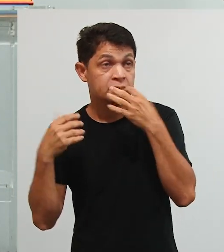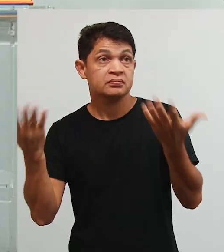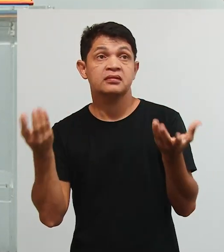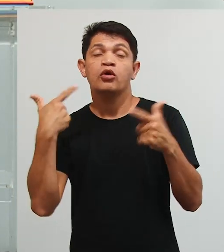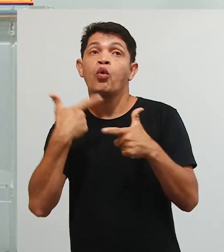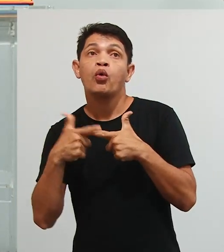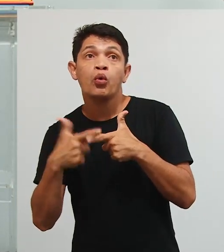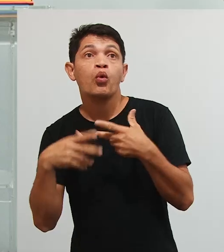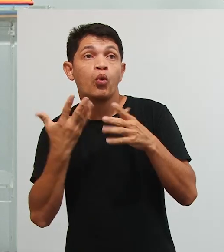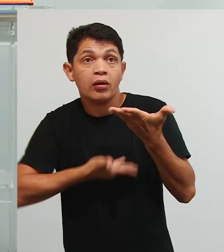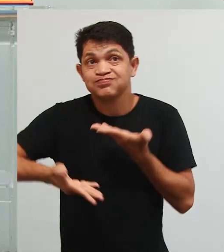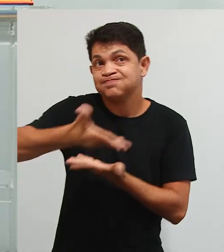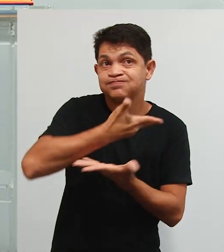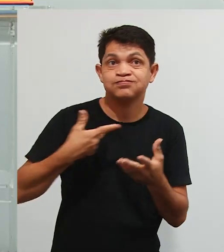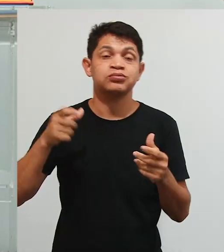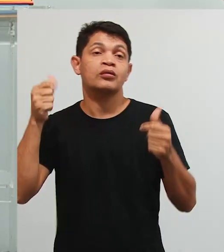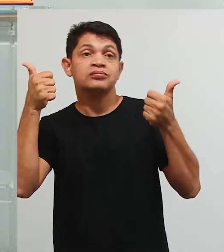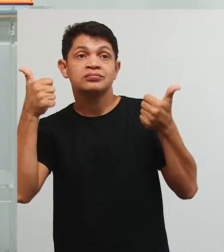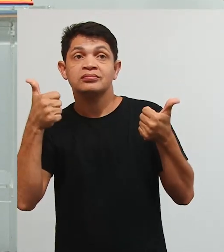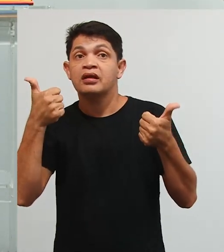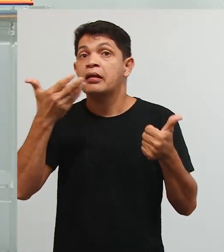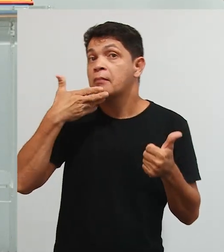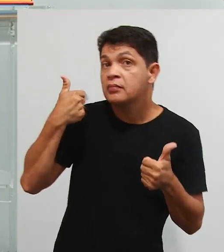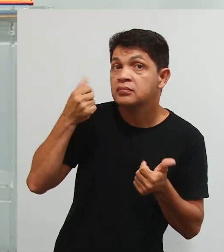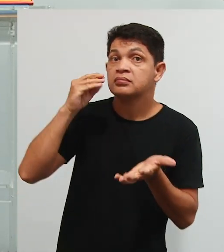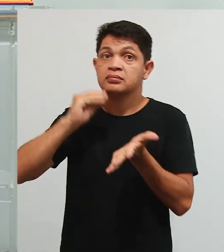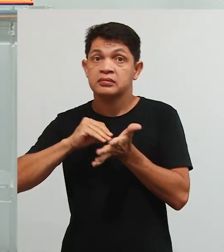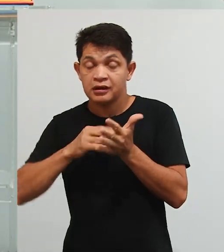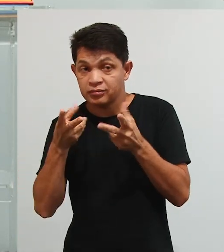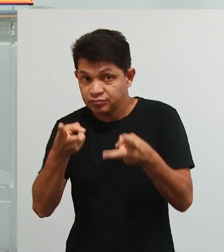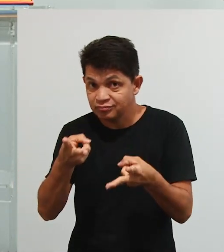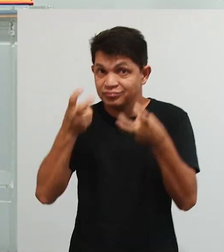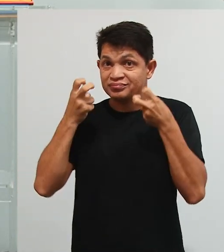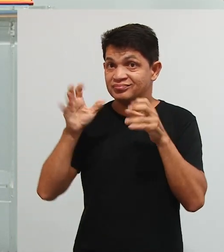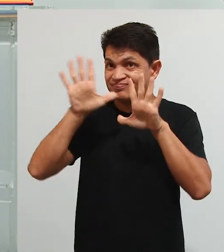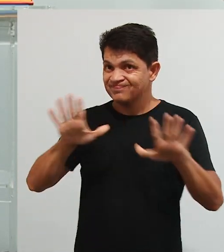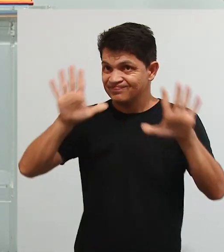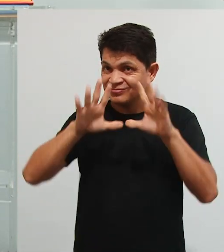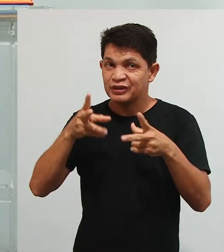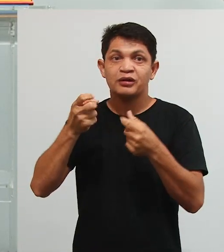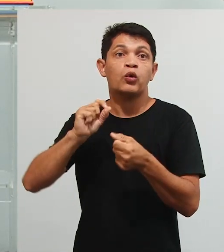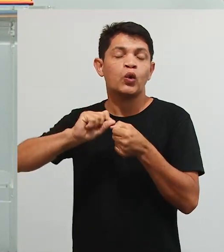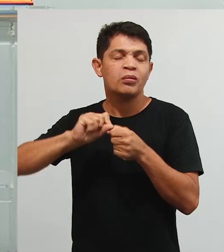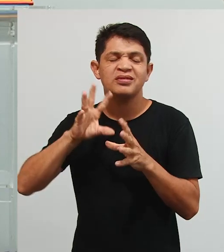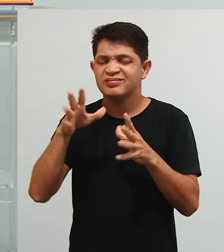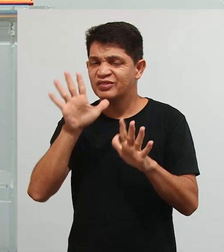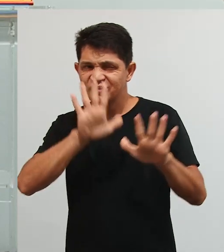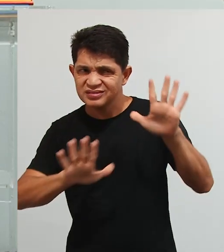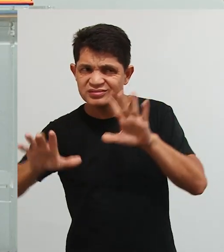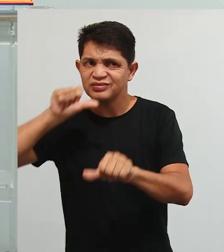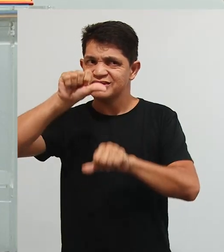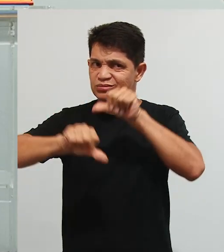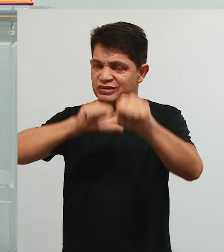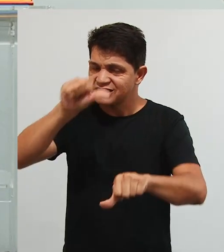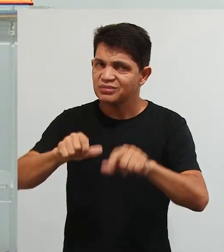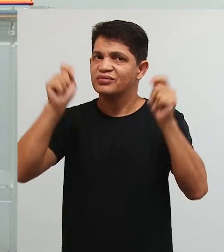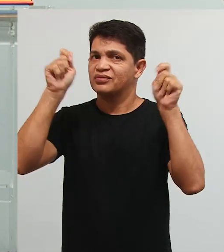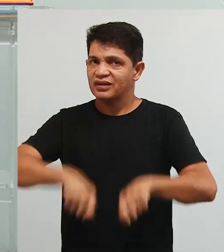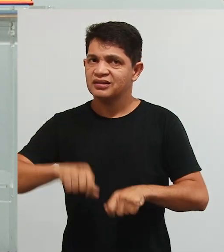pela lógica, você vai seguir essas etapas: contexto, problema, solução e evolução. Então, olhar para o